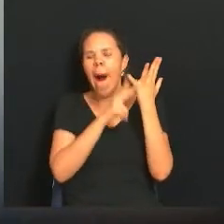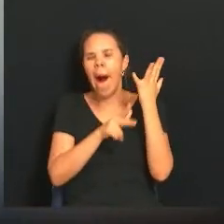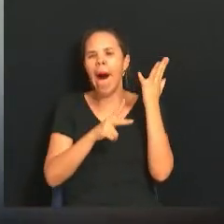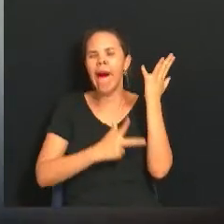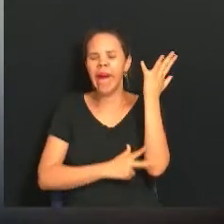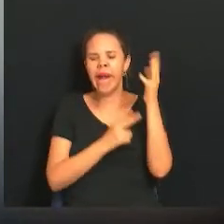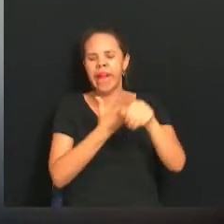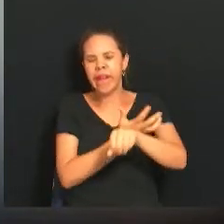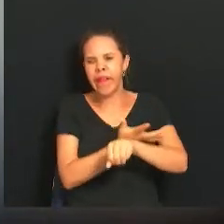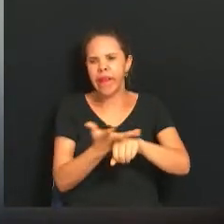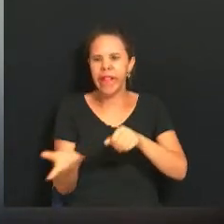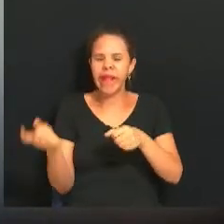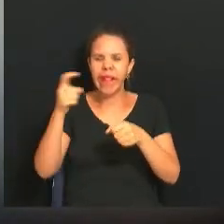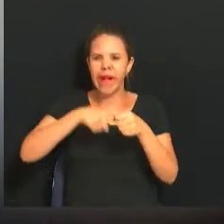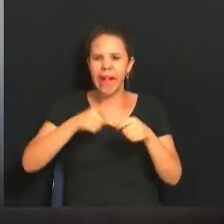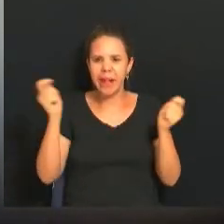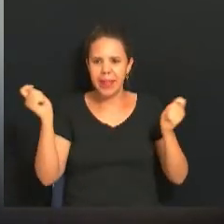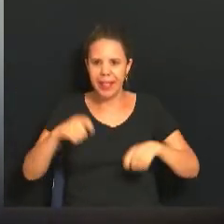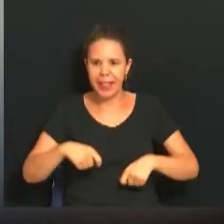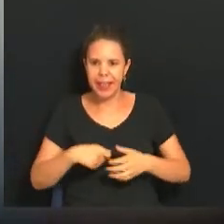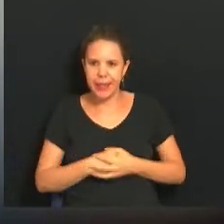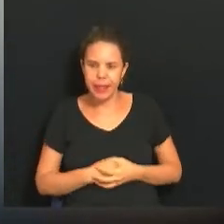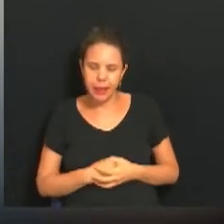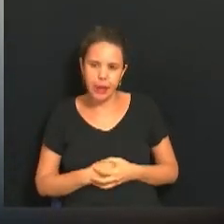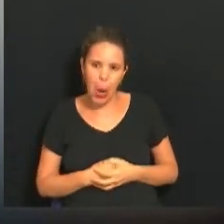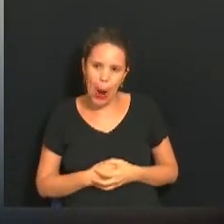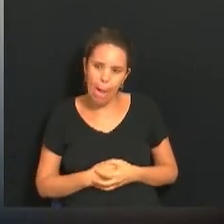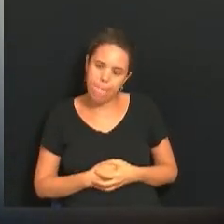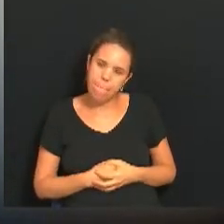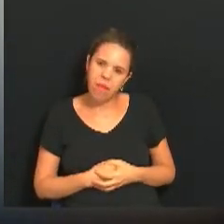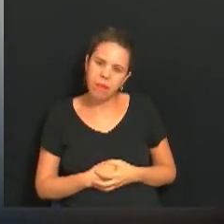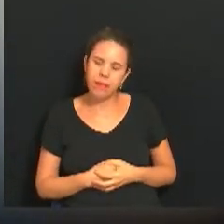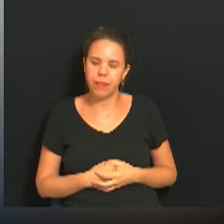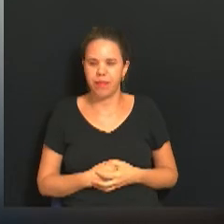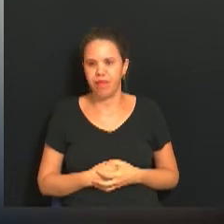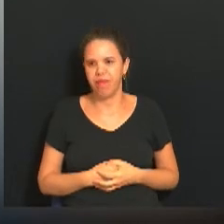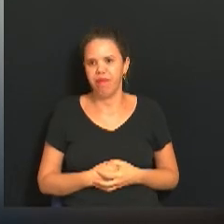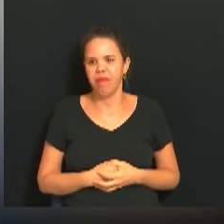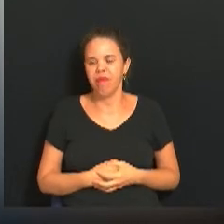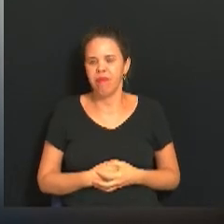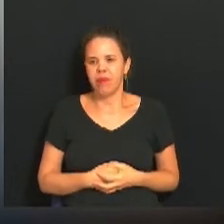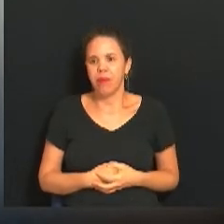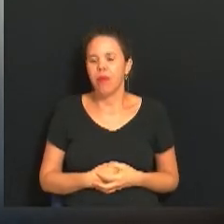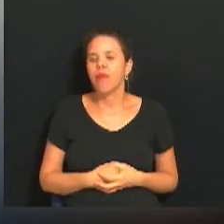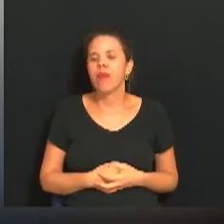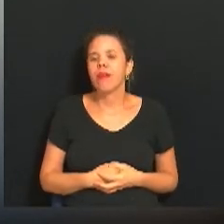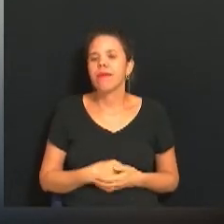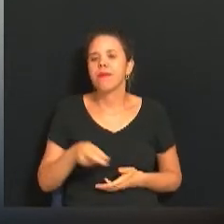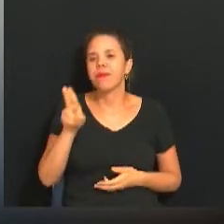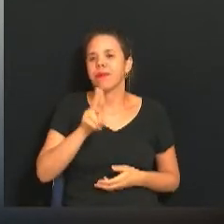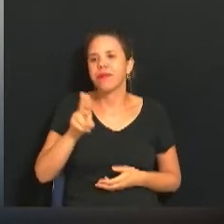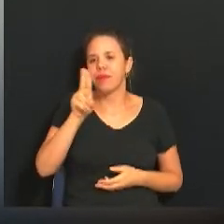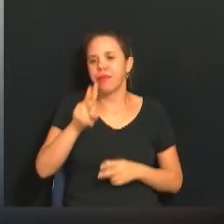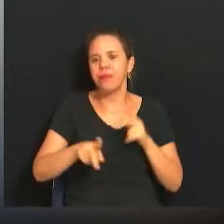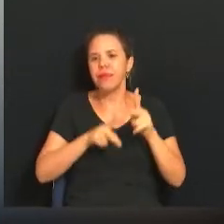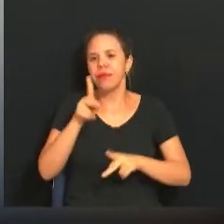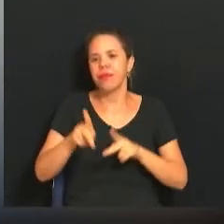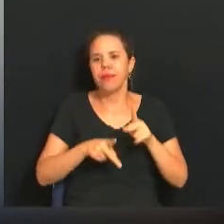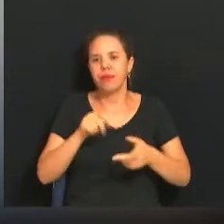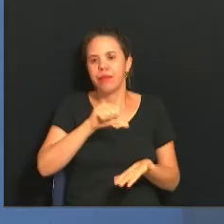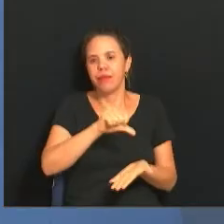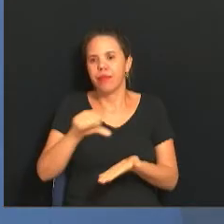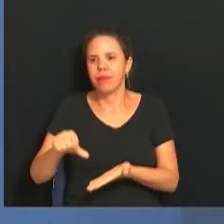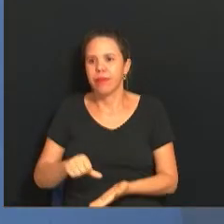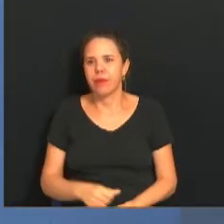para devolver as condições para esses, de utilização das pessoas para esses locais.